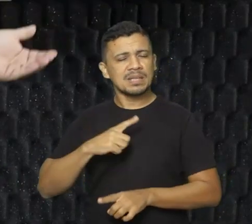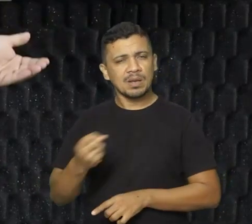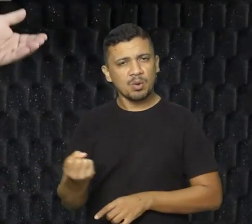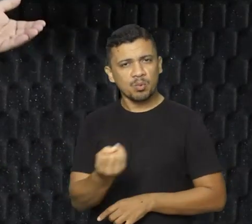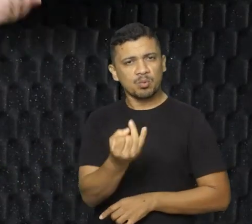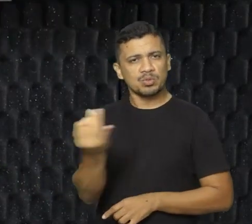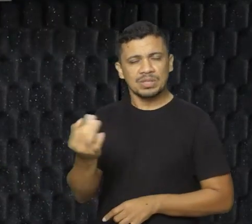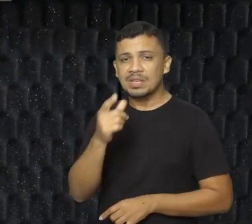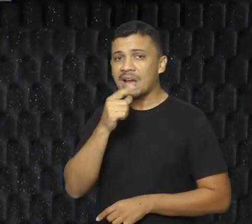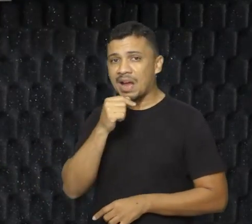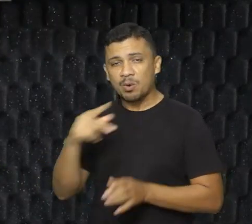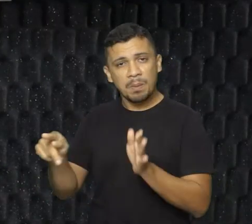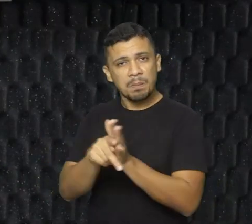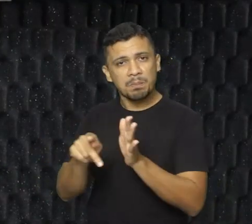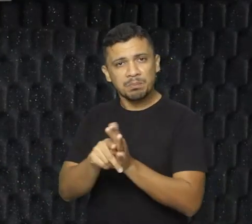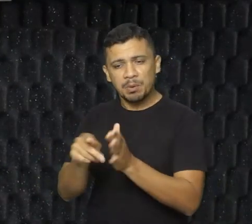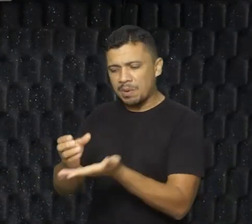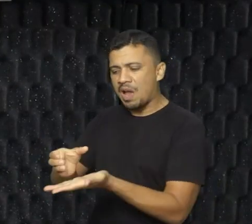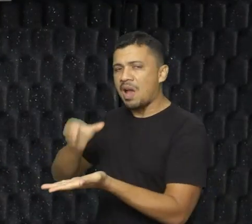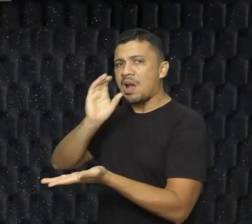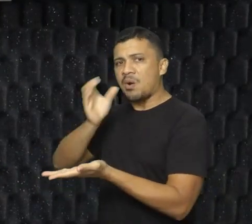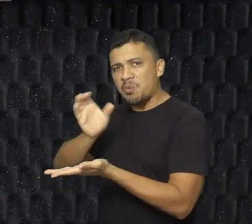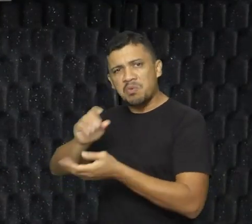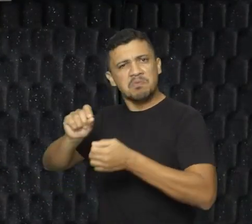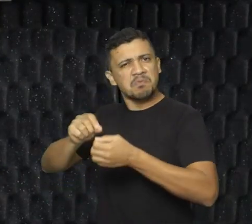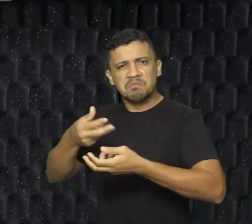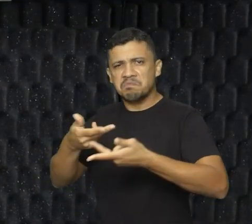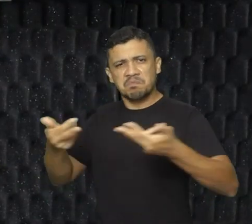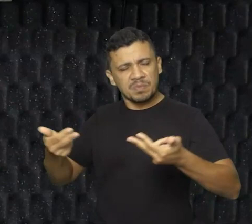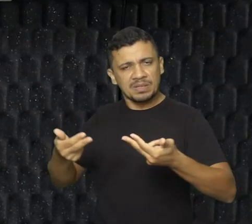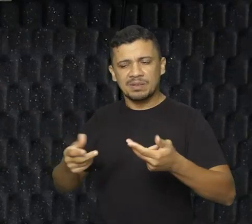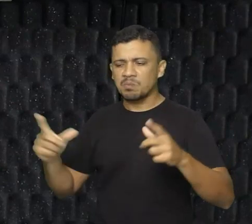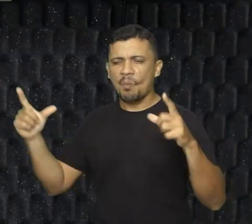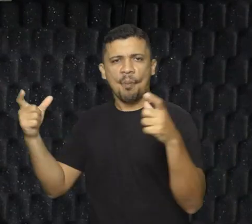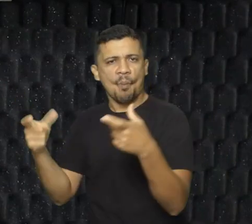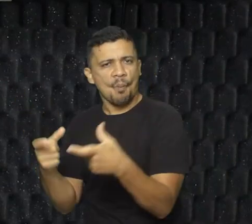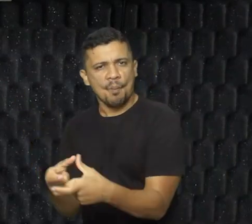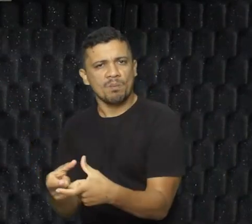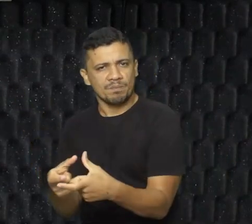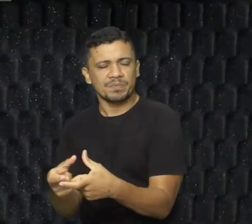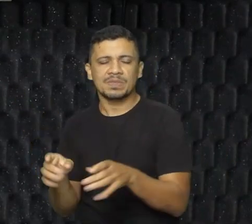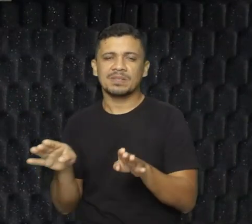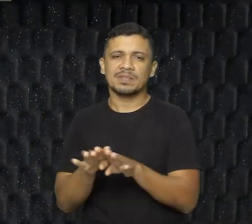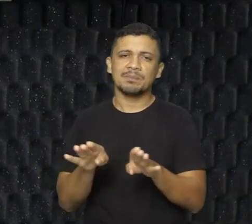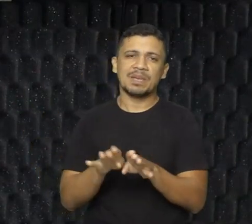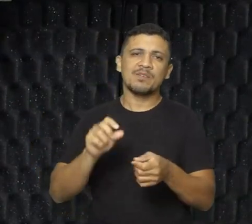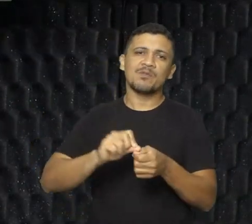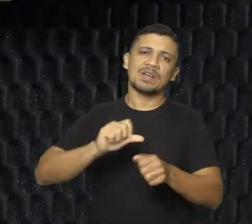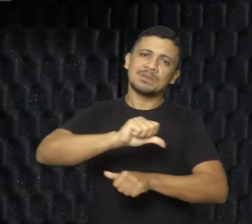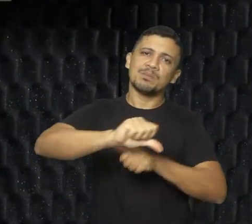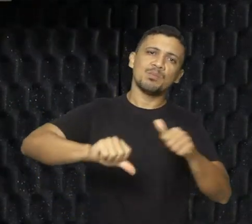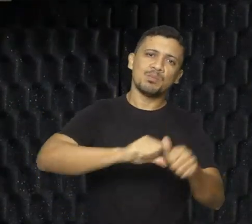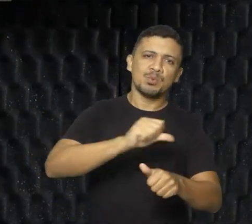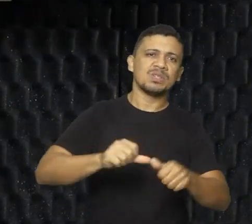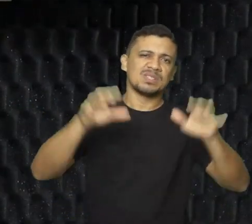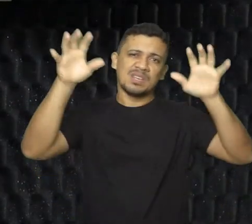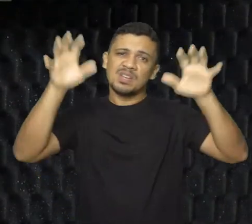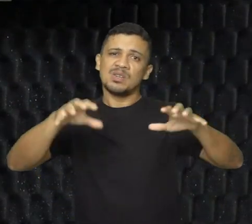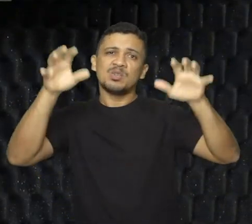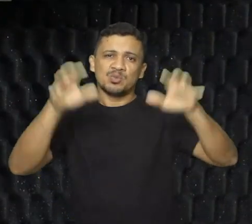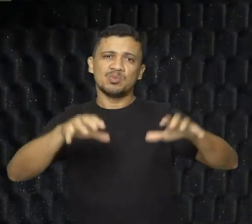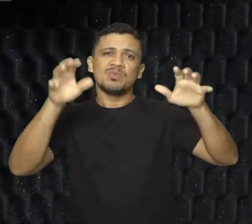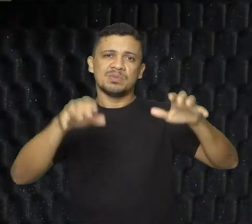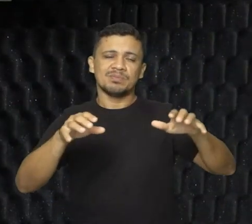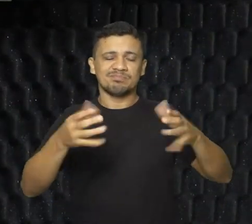para o consumo é que vai ser reduzida. Só que nesse caso, ele fala de alteração do regime de chuvas, que é muito limitado